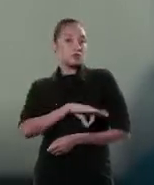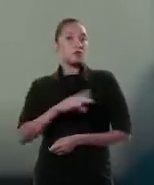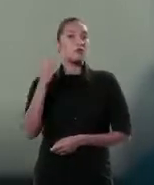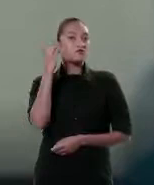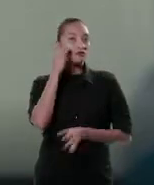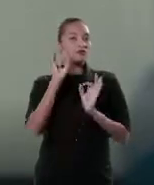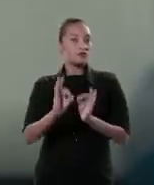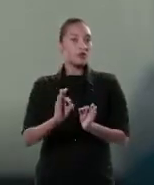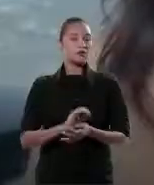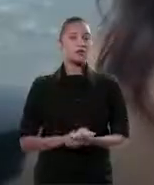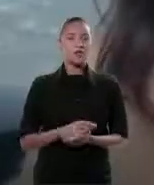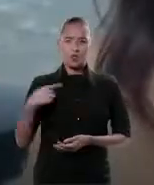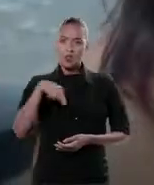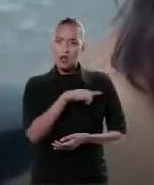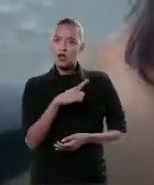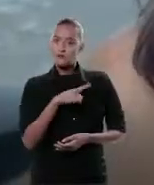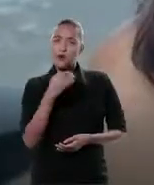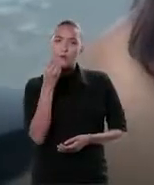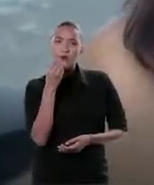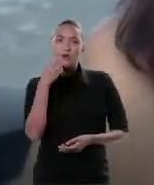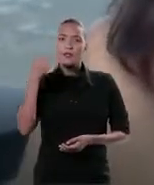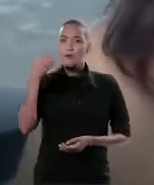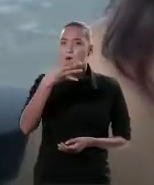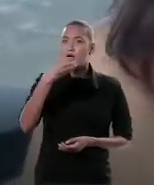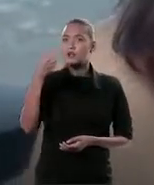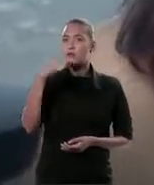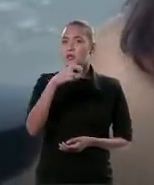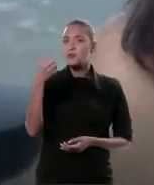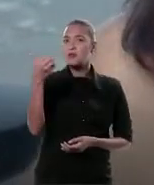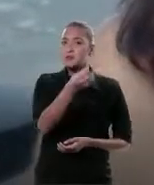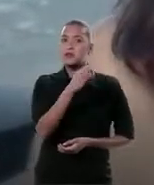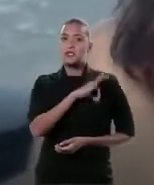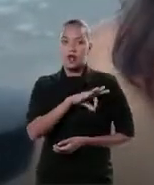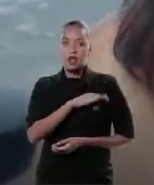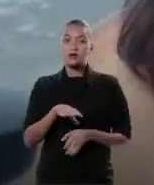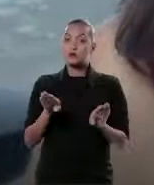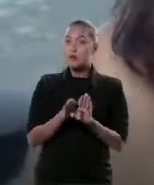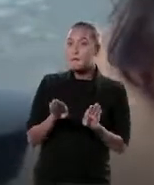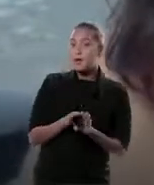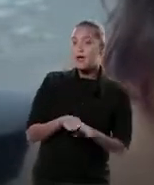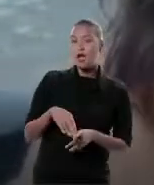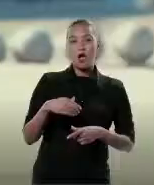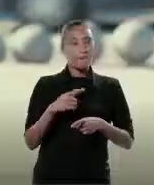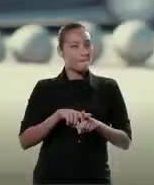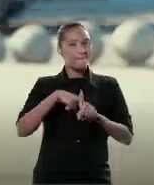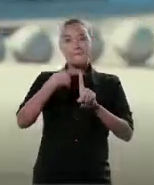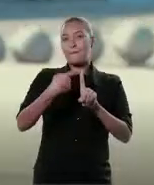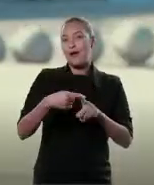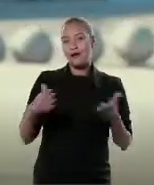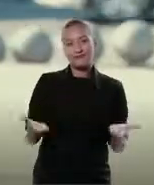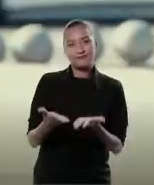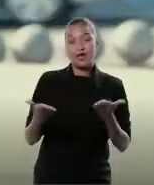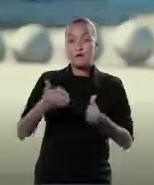dia que ele ia receber. Nós tivemos a oportunidade de receber 14º, 15º, 16º, além das premiações. E